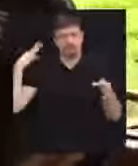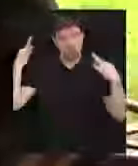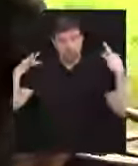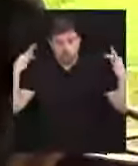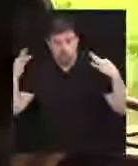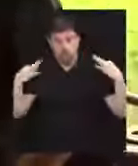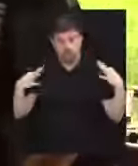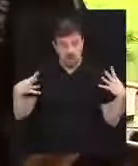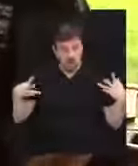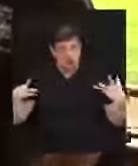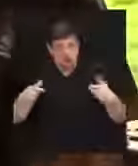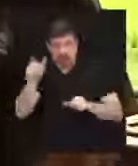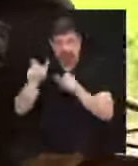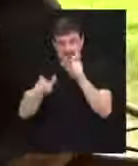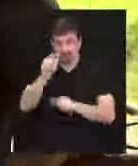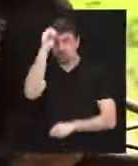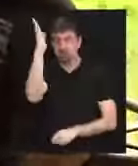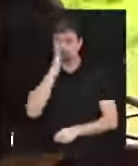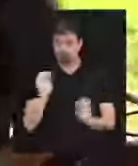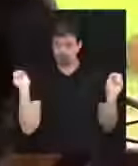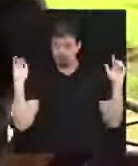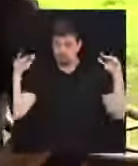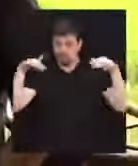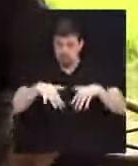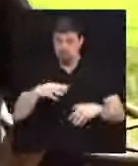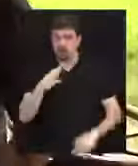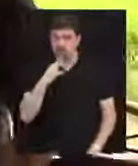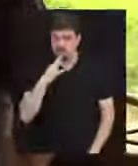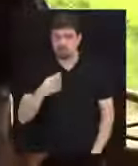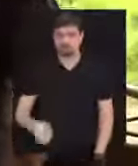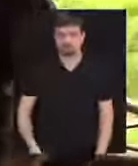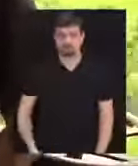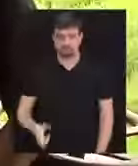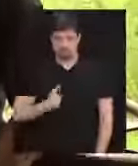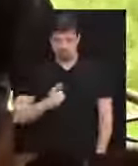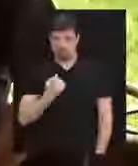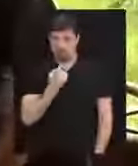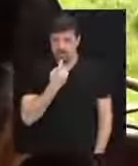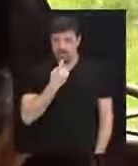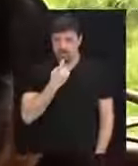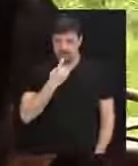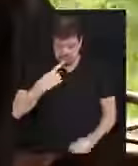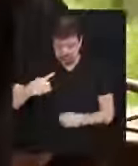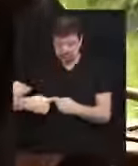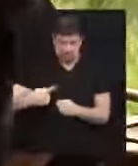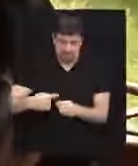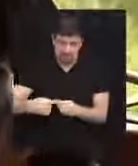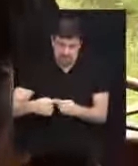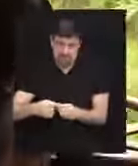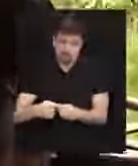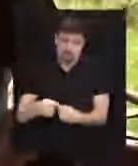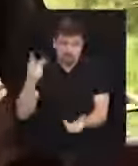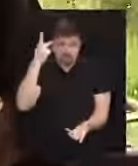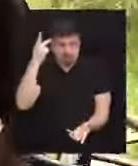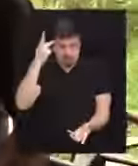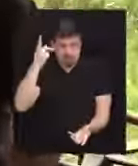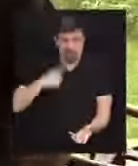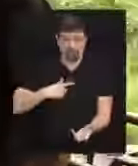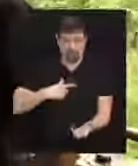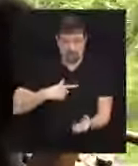como um passeio turístico para todo mundo da região e do Brasil poder conhecer. A maior parte das cidades do interior